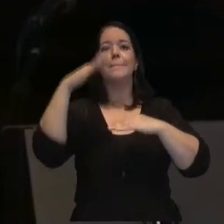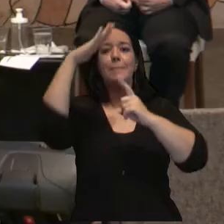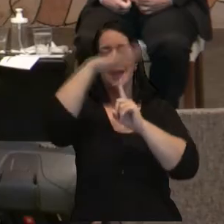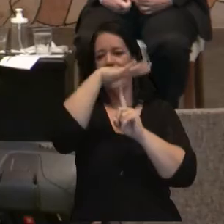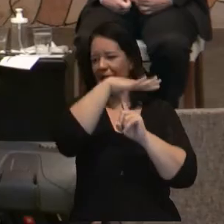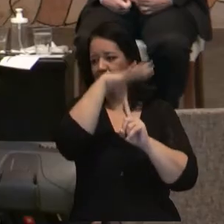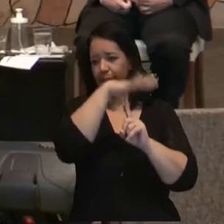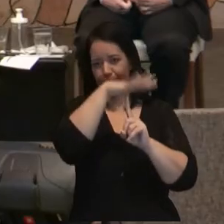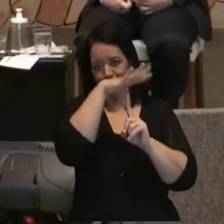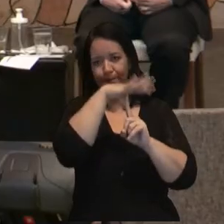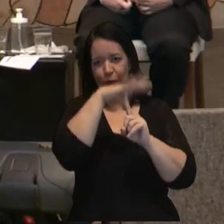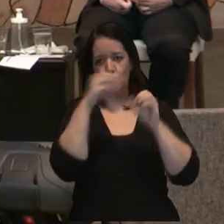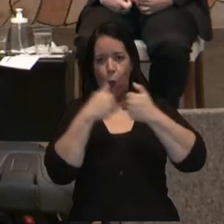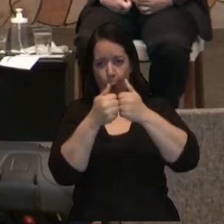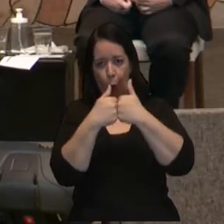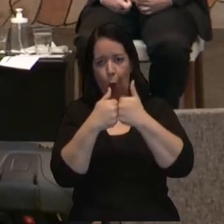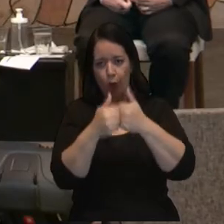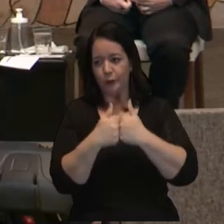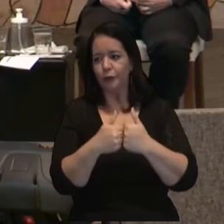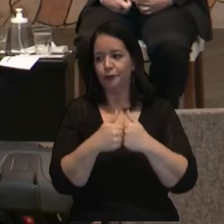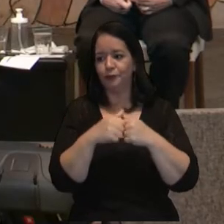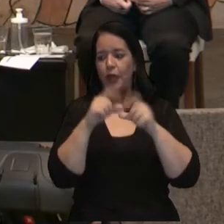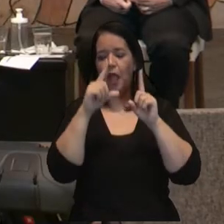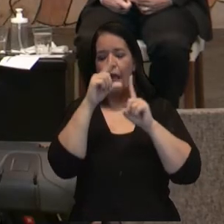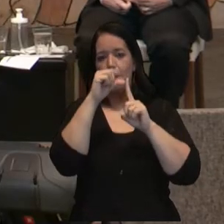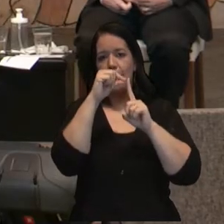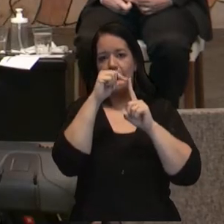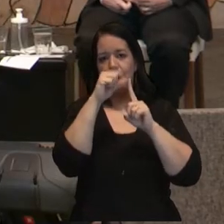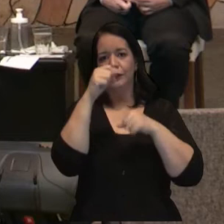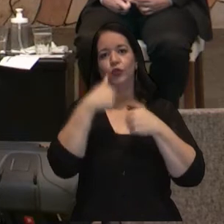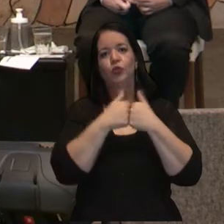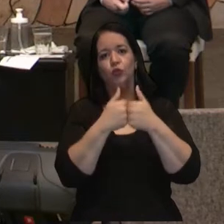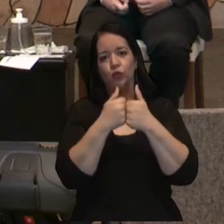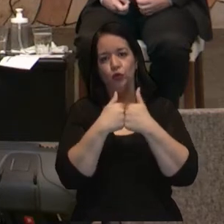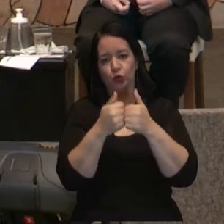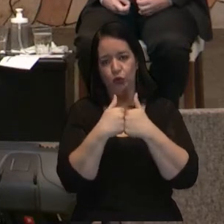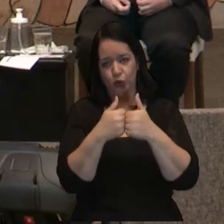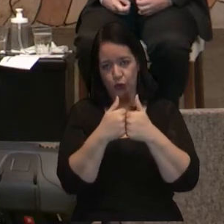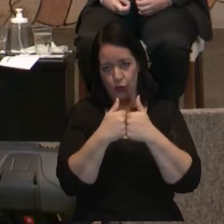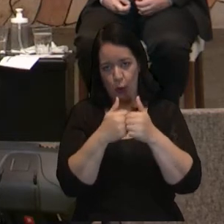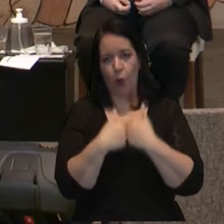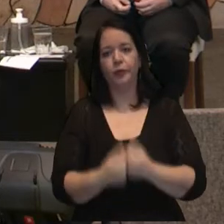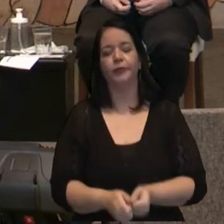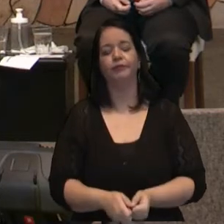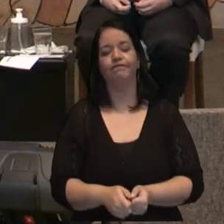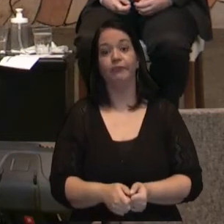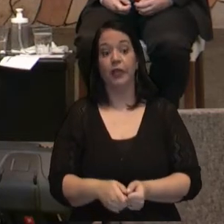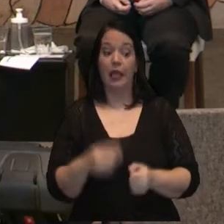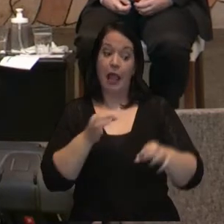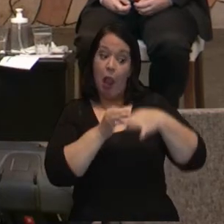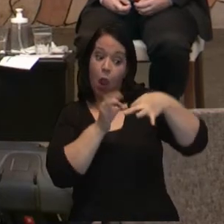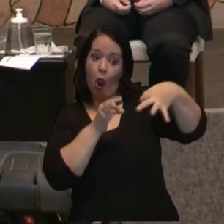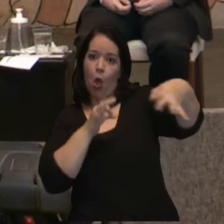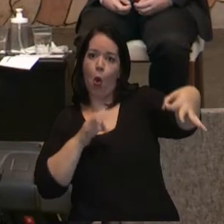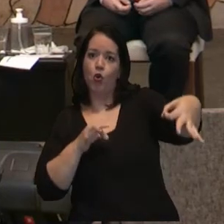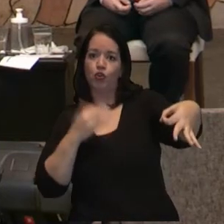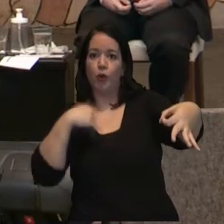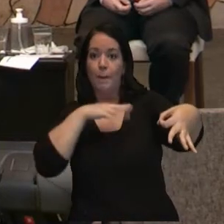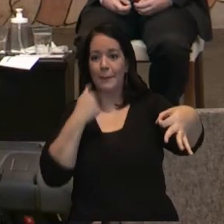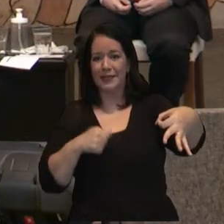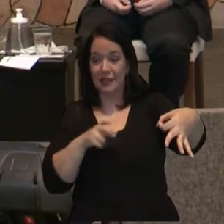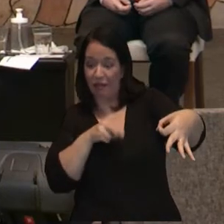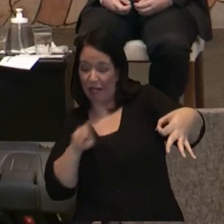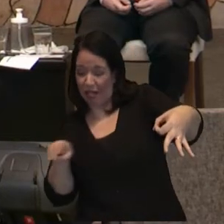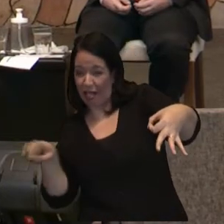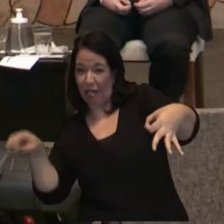inteligência, decidimos atravessar aquele pequeno canal, na nossa perspectiva e na nossa